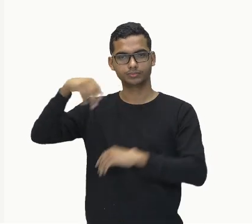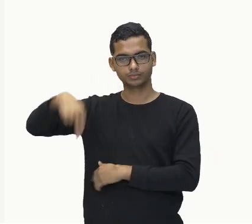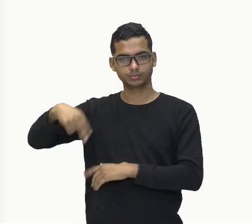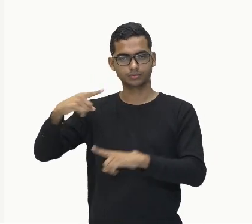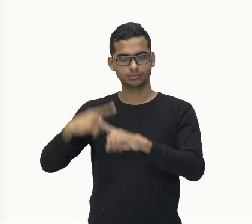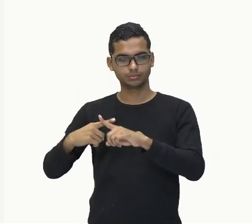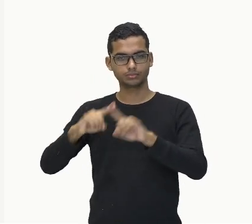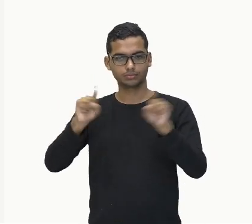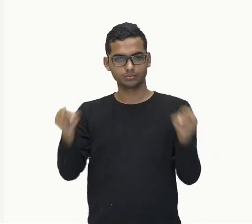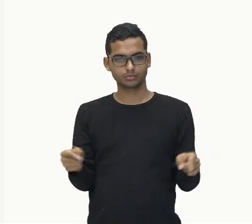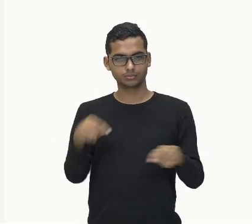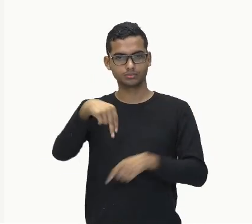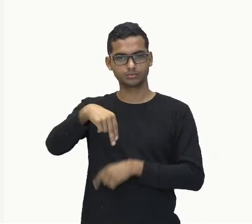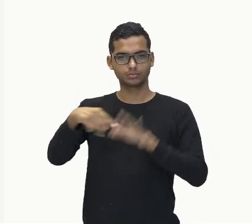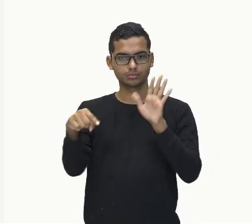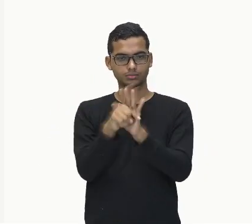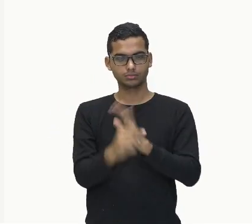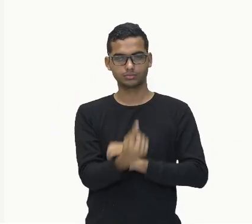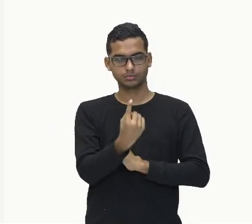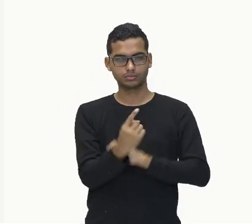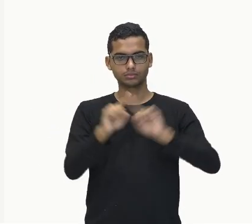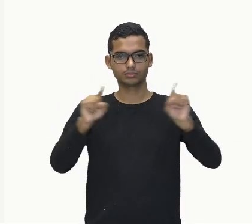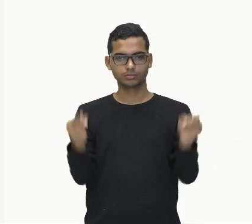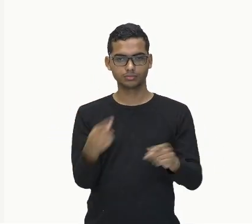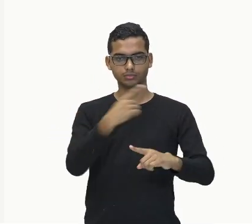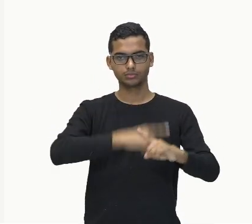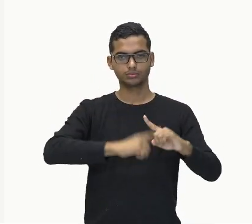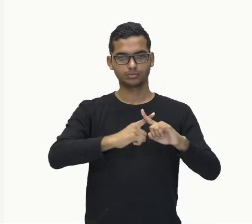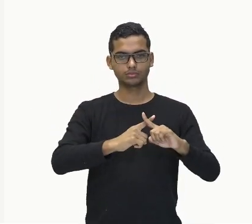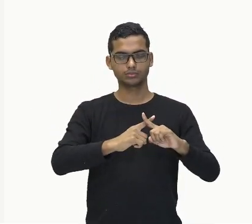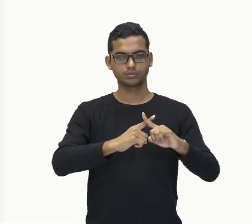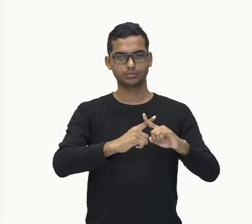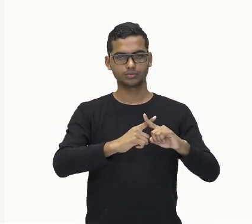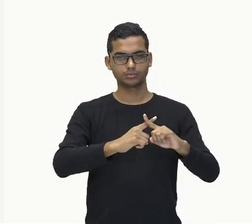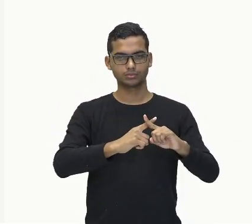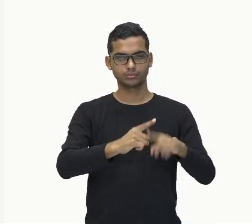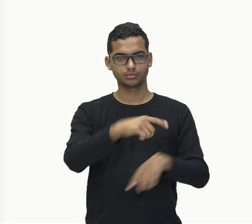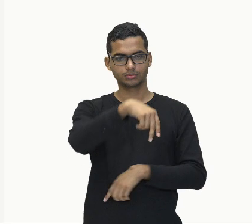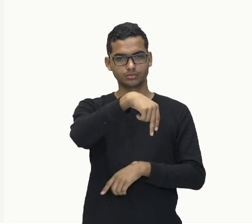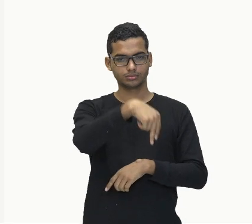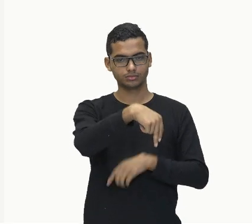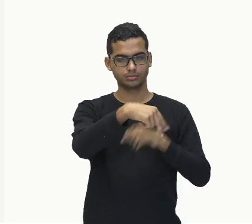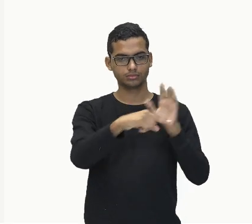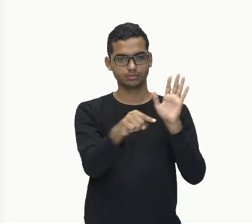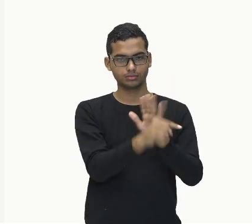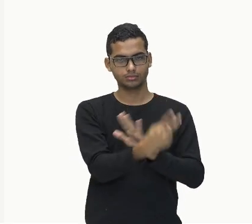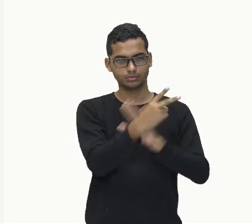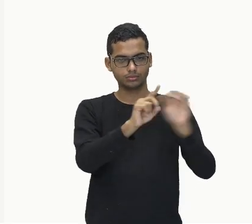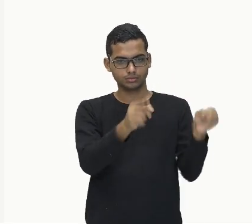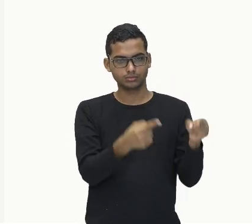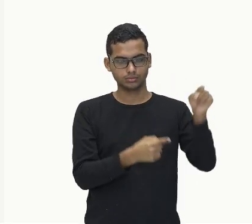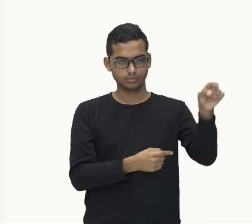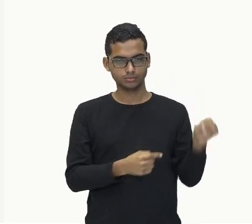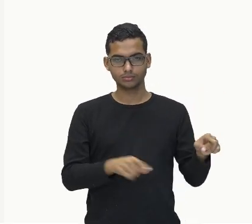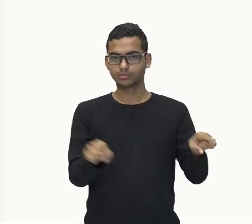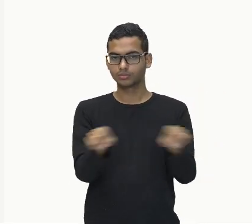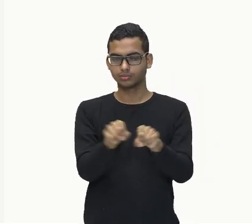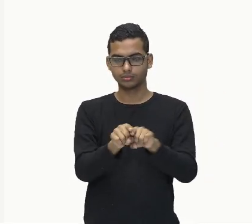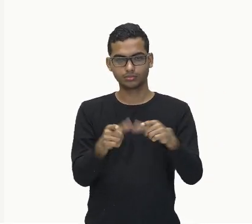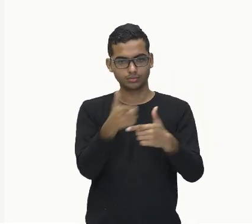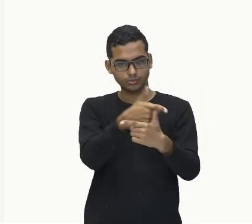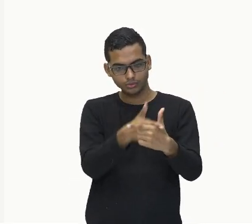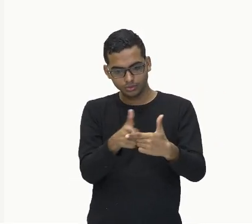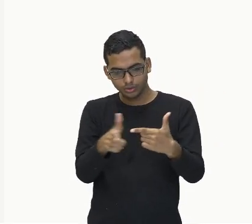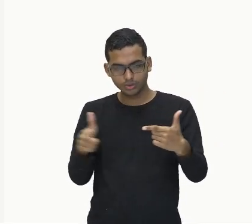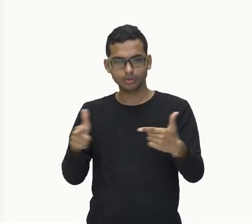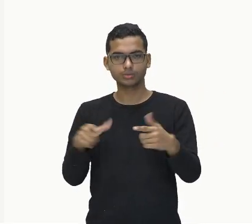n menos 1 vezes n menos 2 fatorial. Aqui no denominador a gente não muda, permaneceu o mesmo. Agora a gente vai